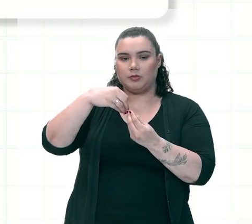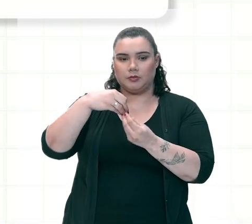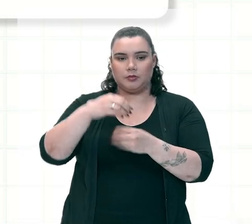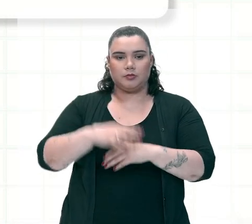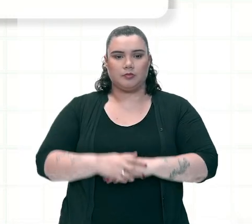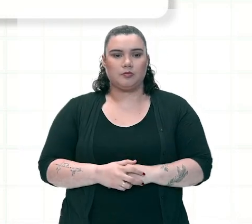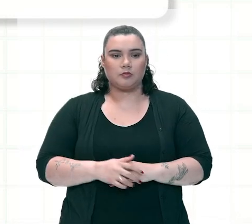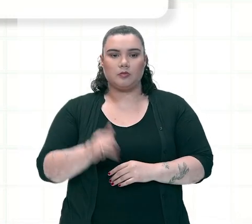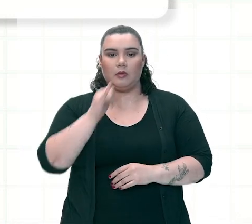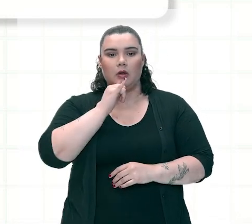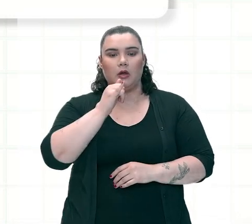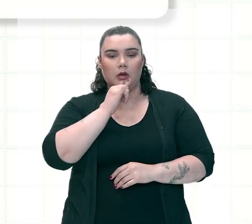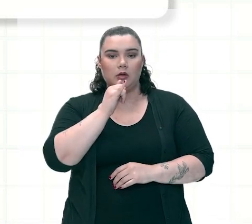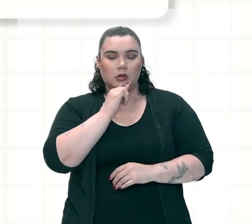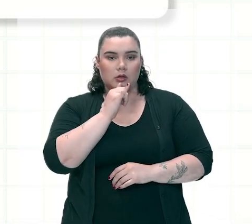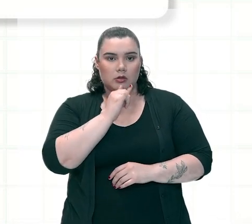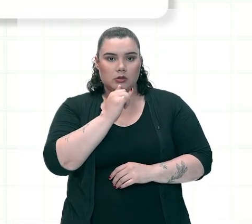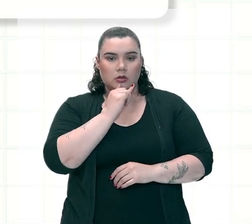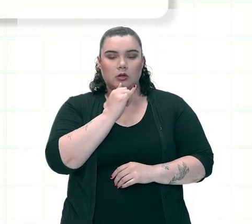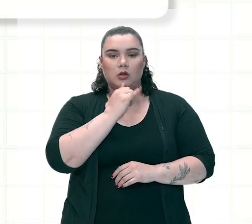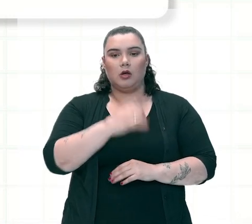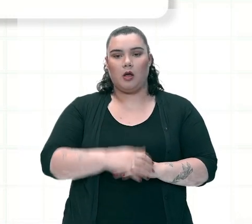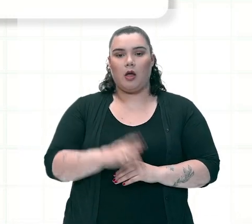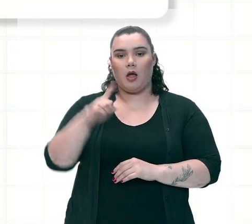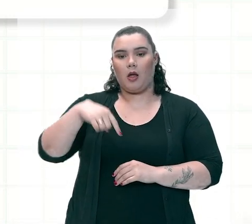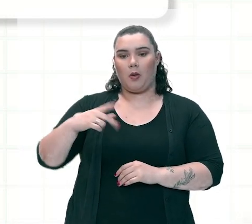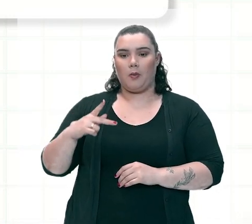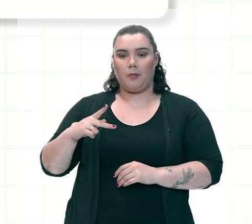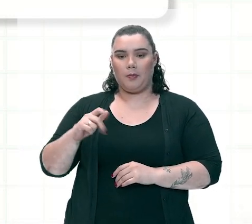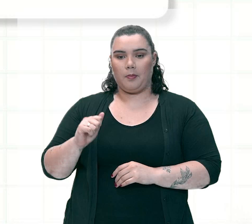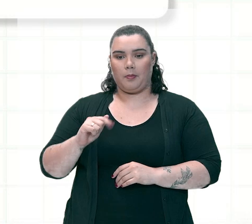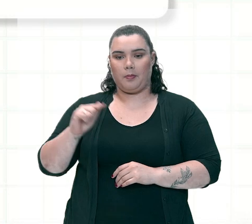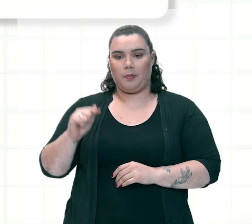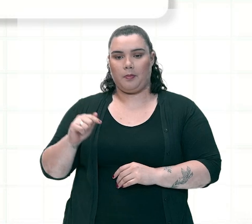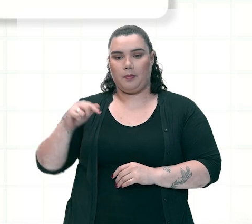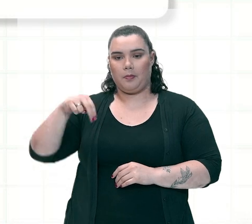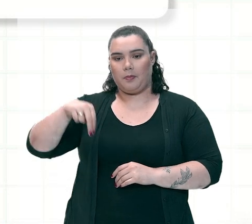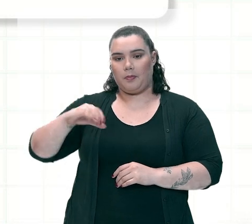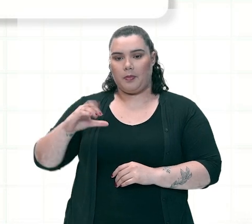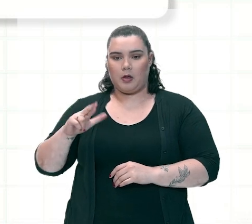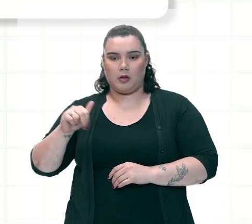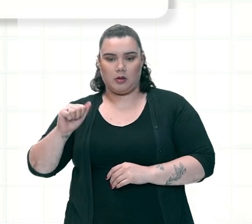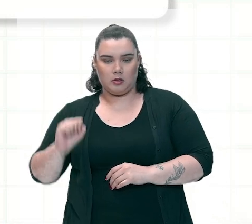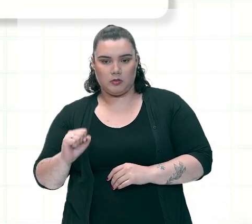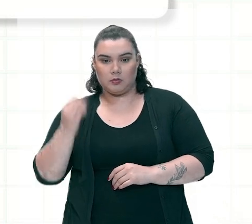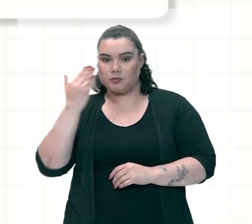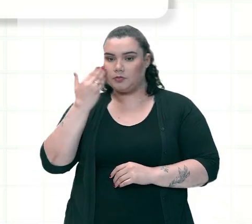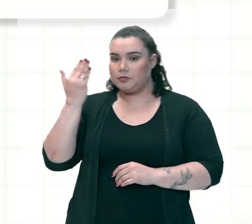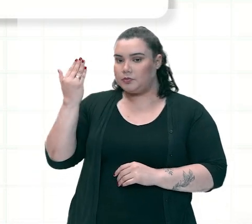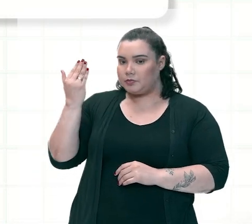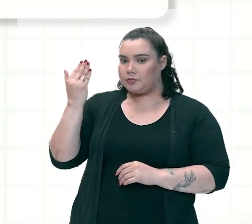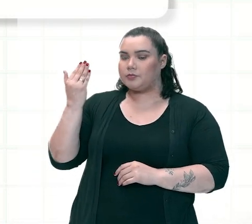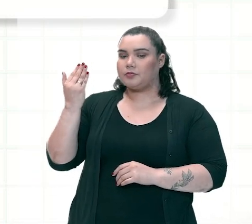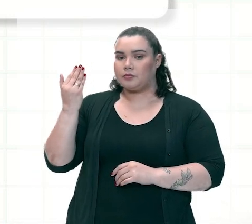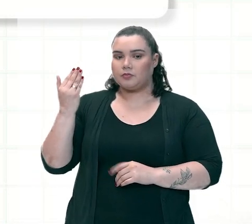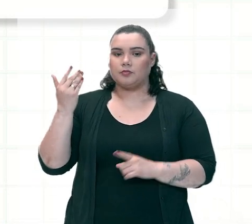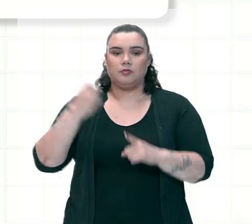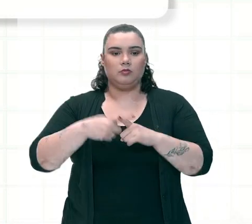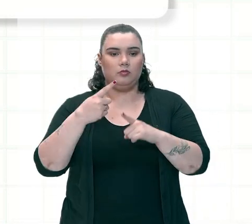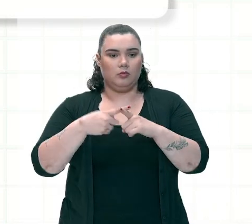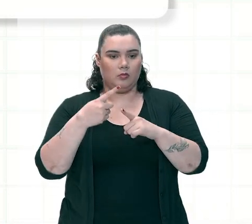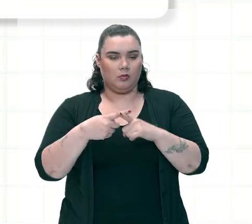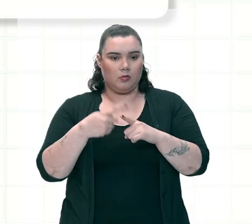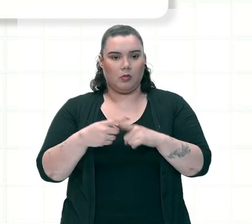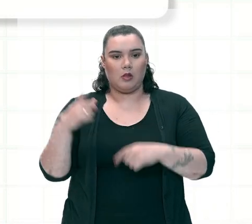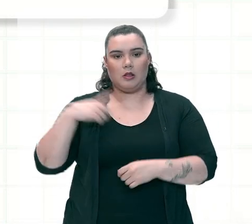ali. E um exemplo de glândula mista é o pâncreas, né? Um exemplo de glândula mista aí vai ser o pâncreas. pois ele